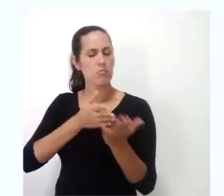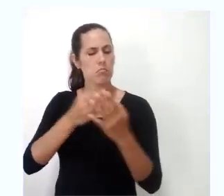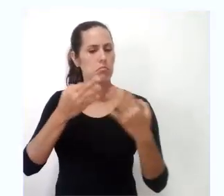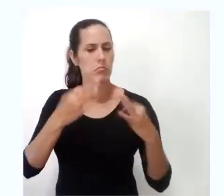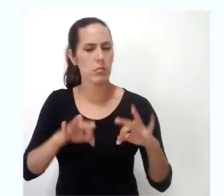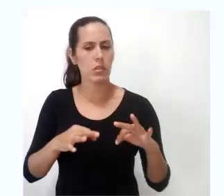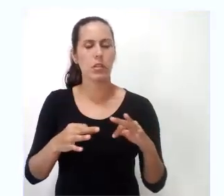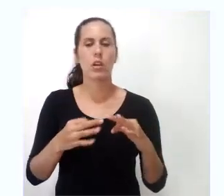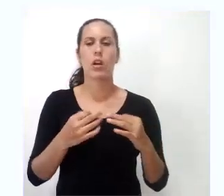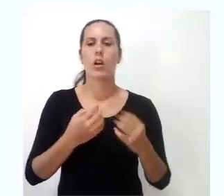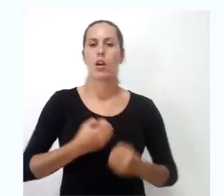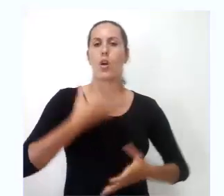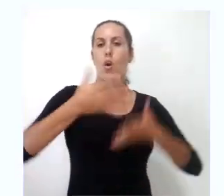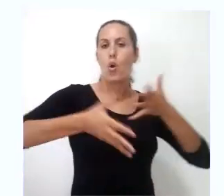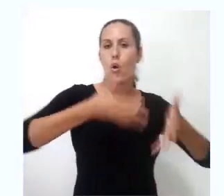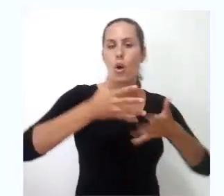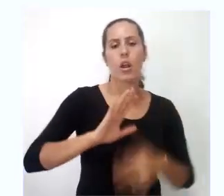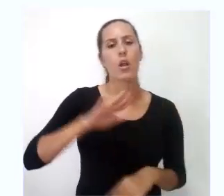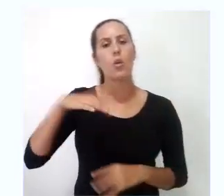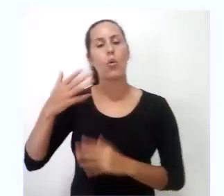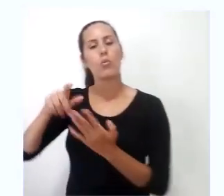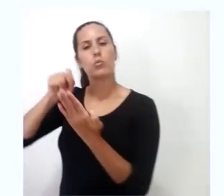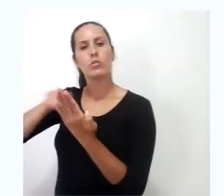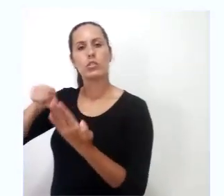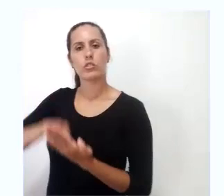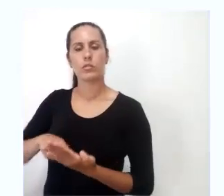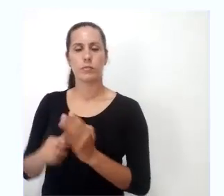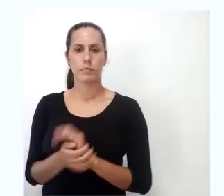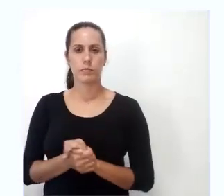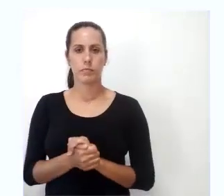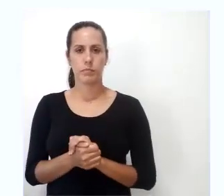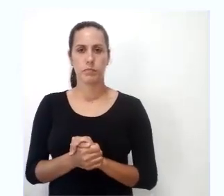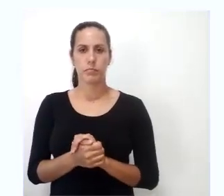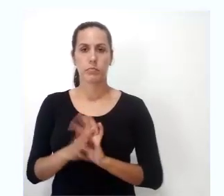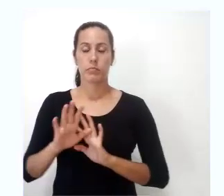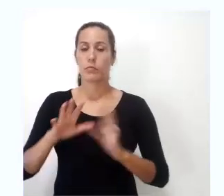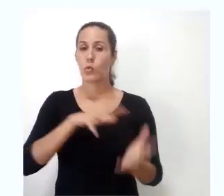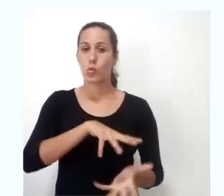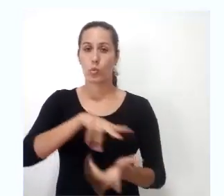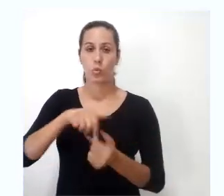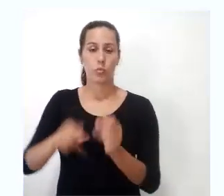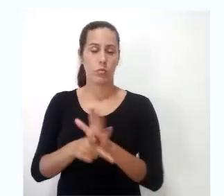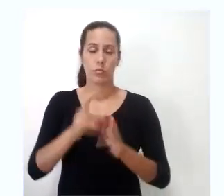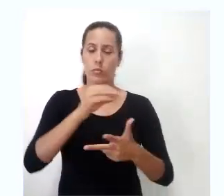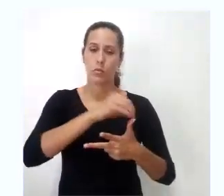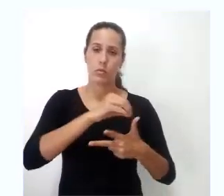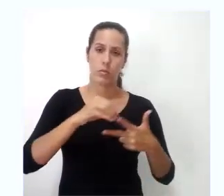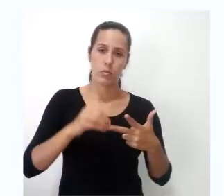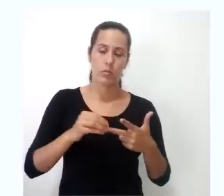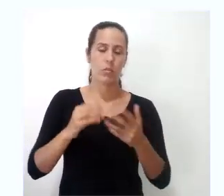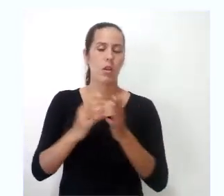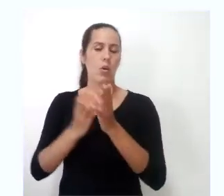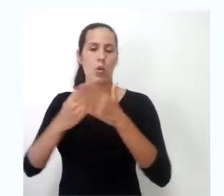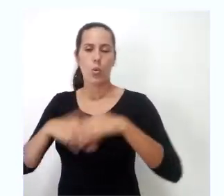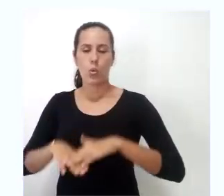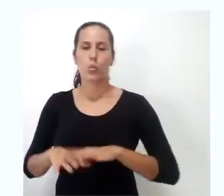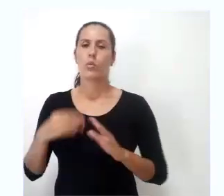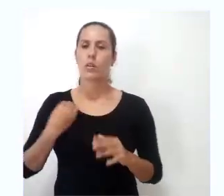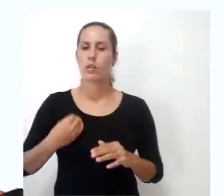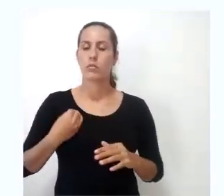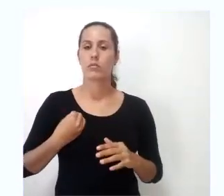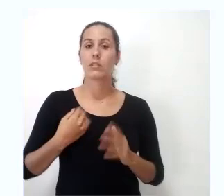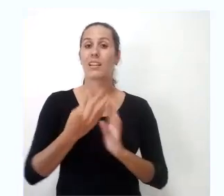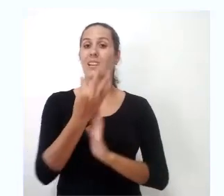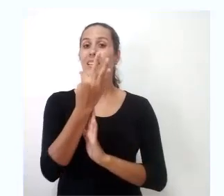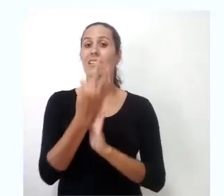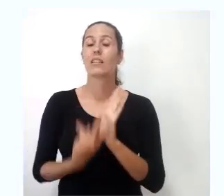ideia, seja essa defesa oral ou escrita, certo? No mundo da questão de vestibulares, concursos, nós